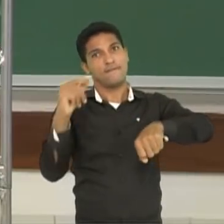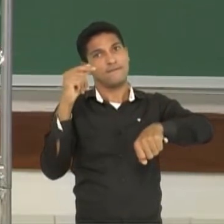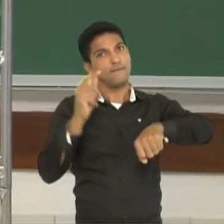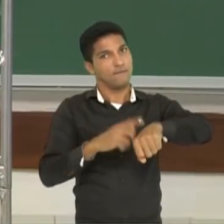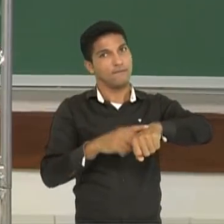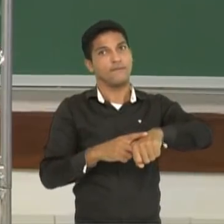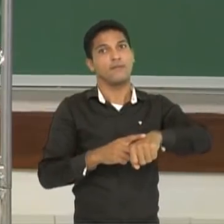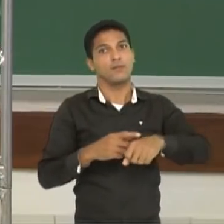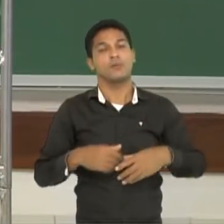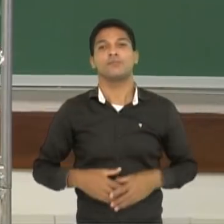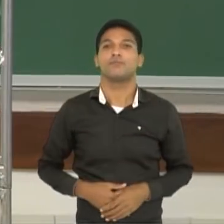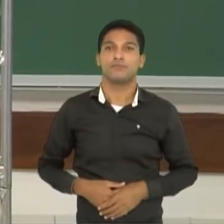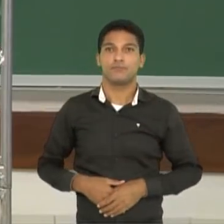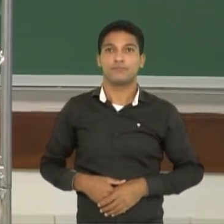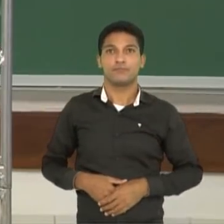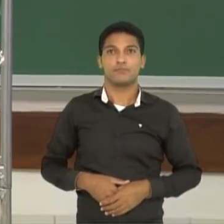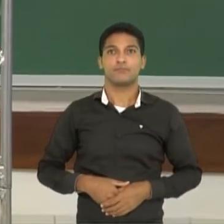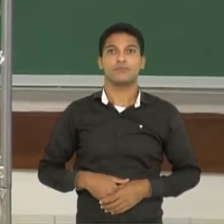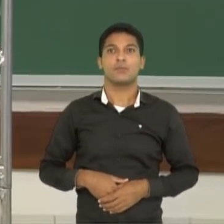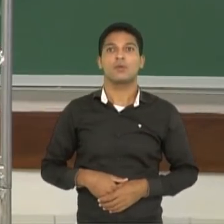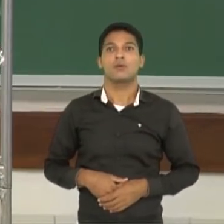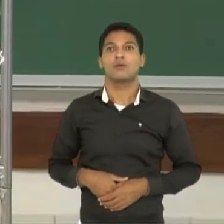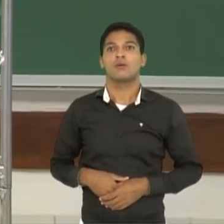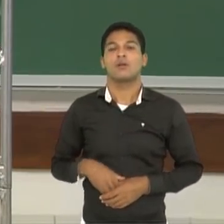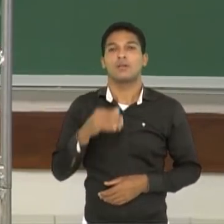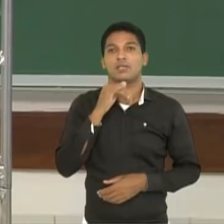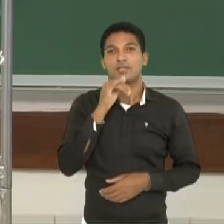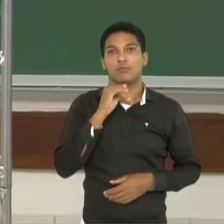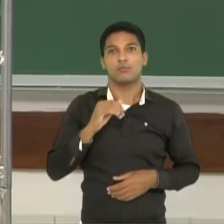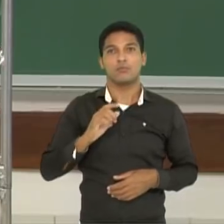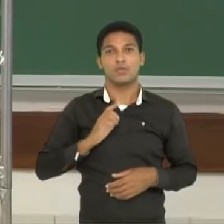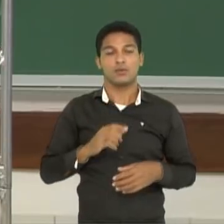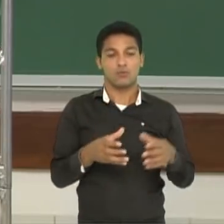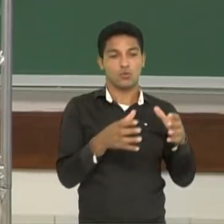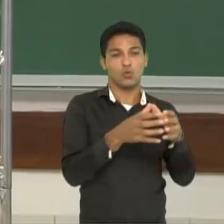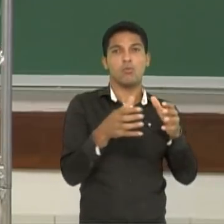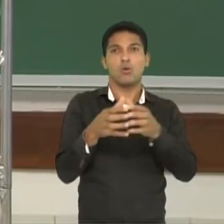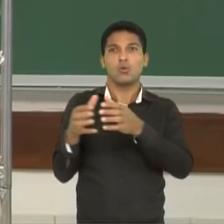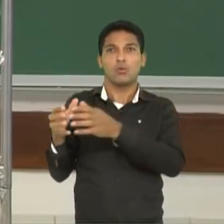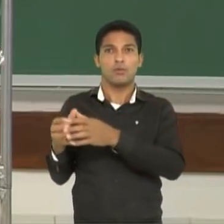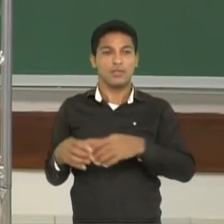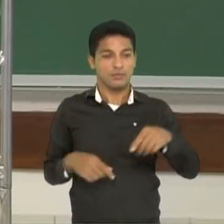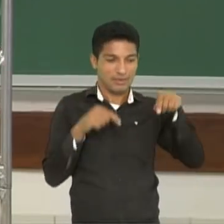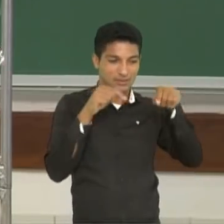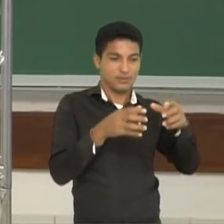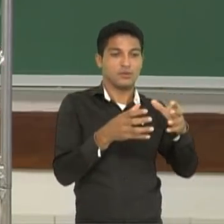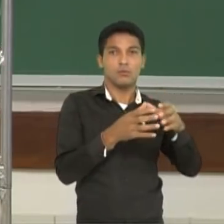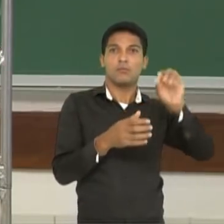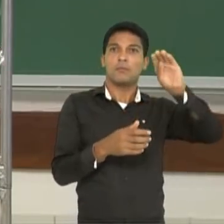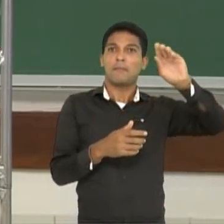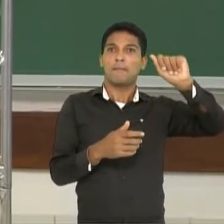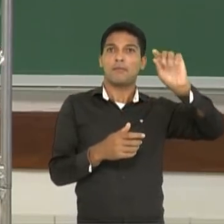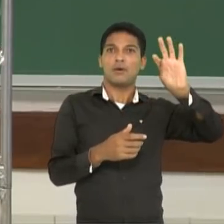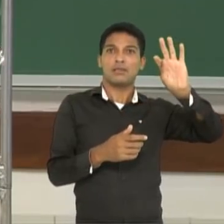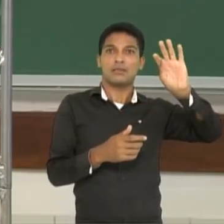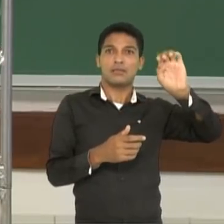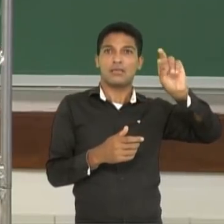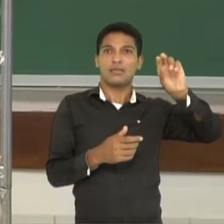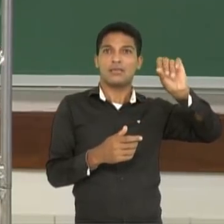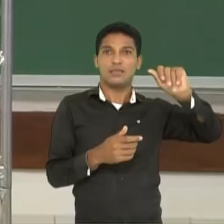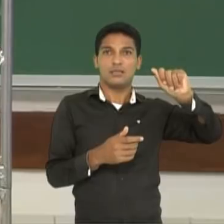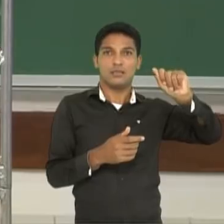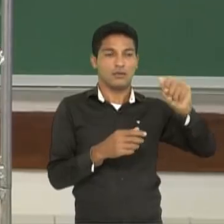em baterias. Então, primeiro correm lá 8 corredores na primeira bateria, depois na segunda bateria mais